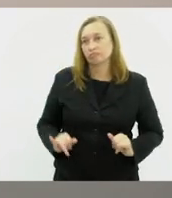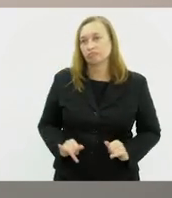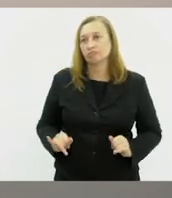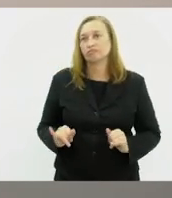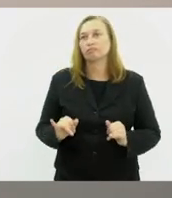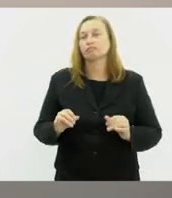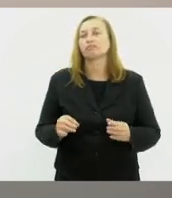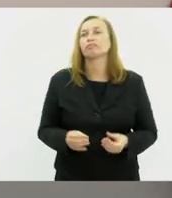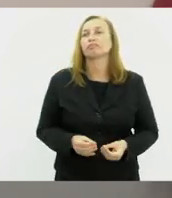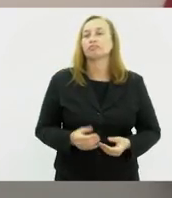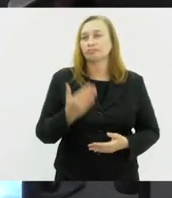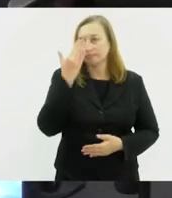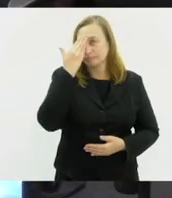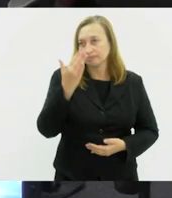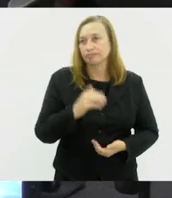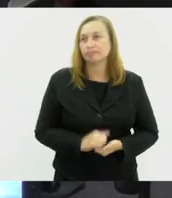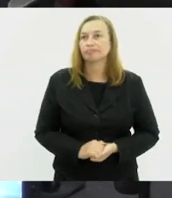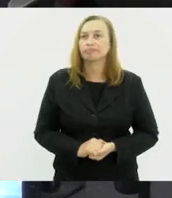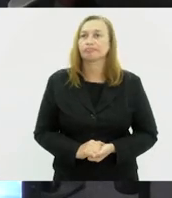política obrigada